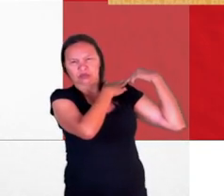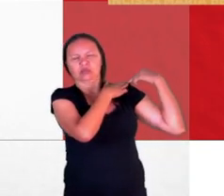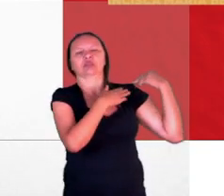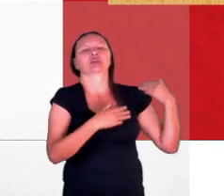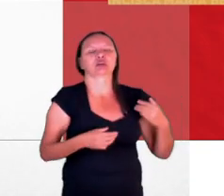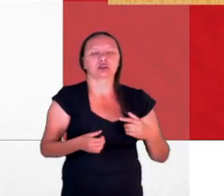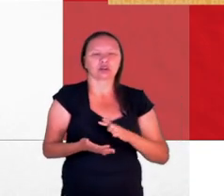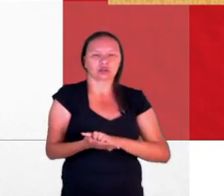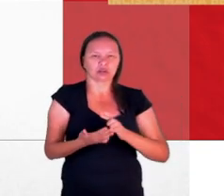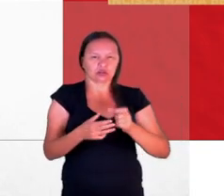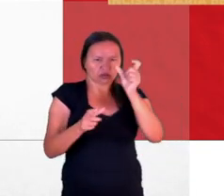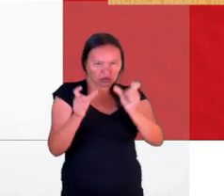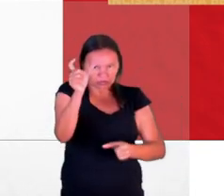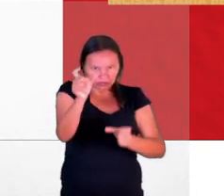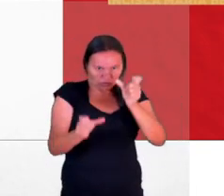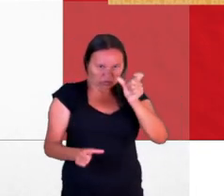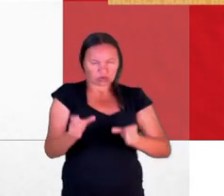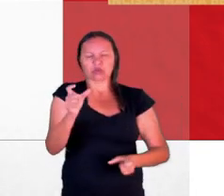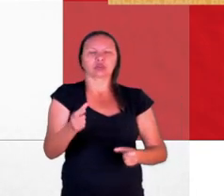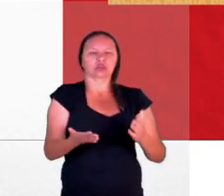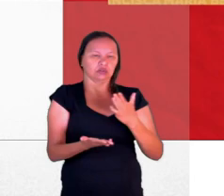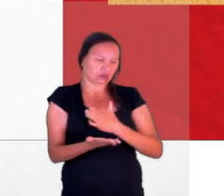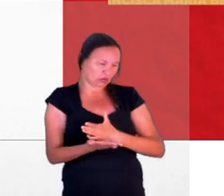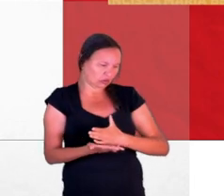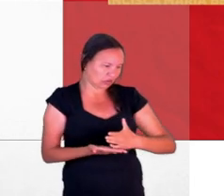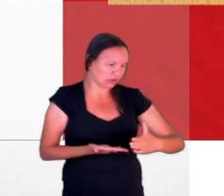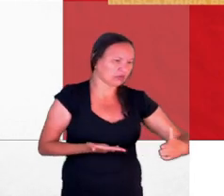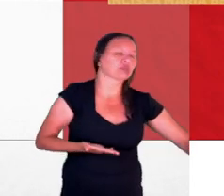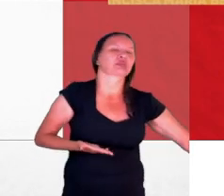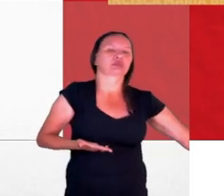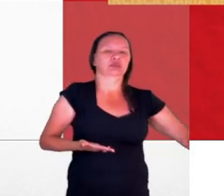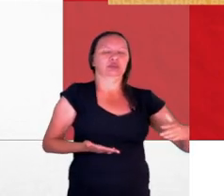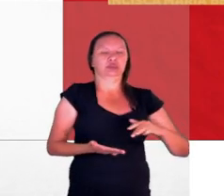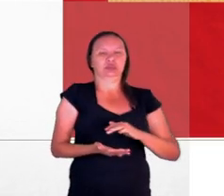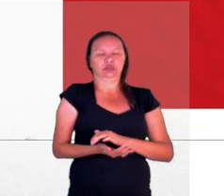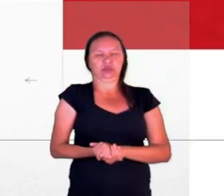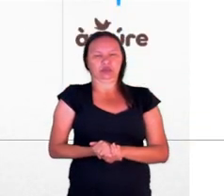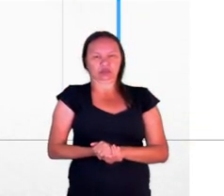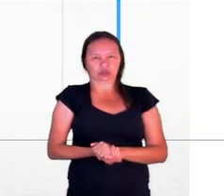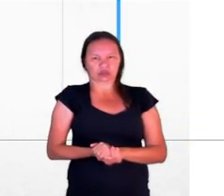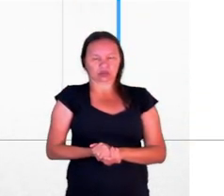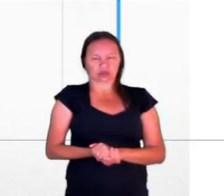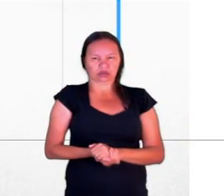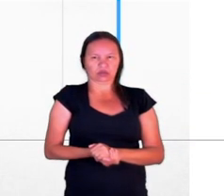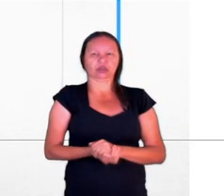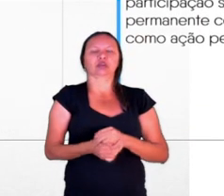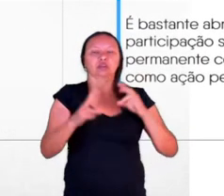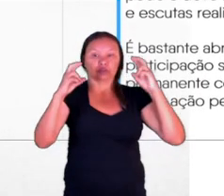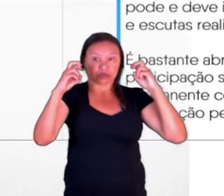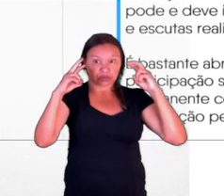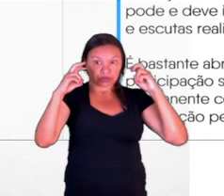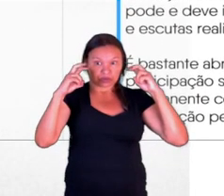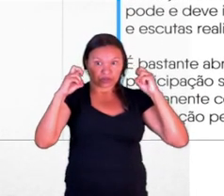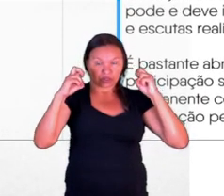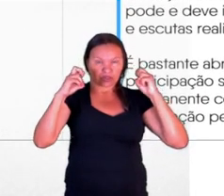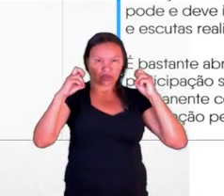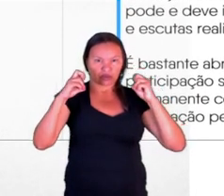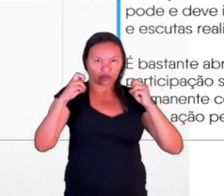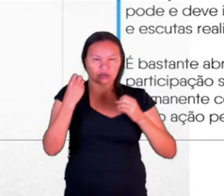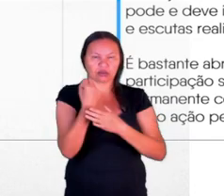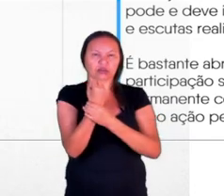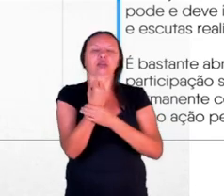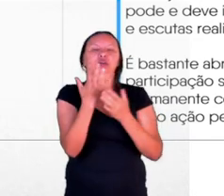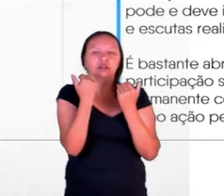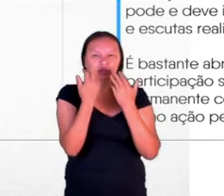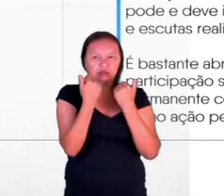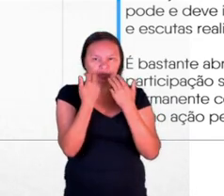outros autores depois que terminaram né consolidando aí essa a as suas teorias sobre a questão da fome mas que Carolina já nos